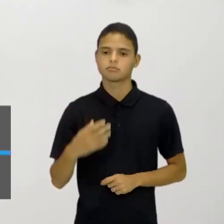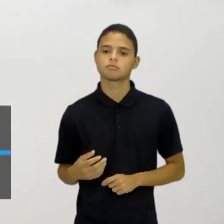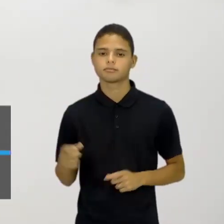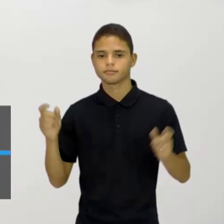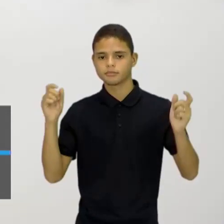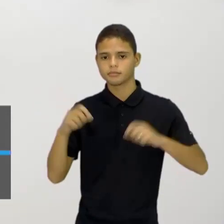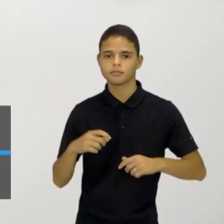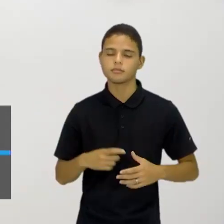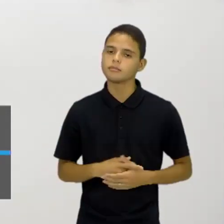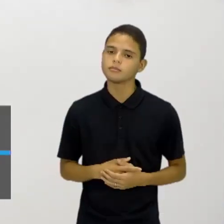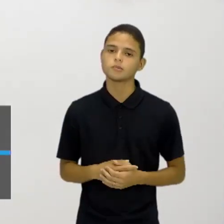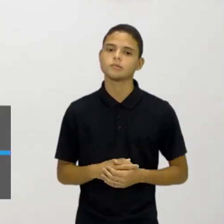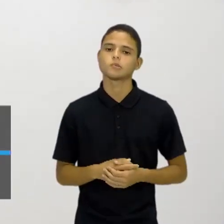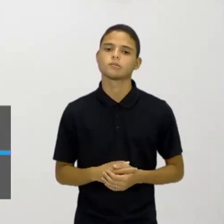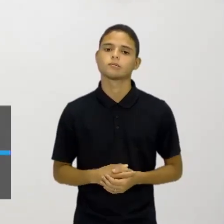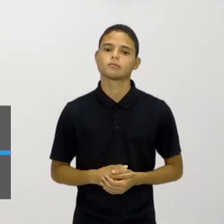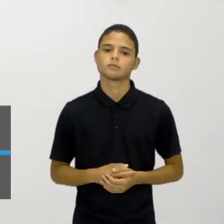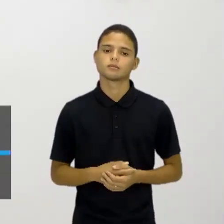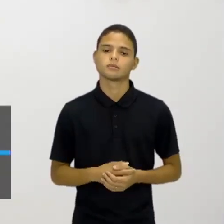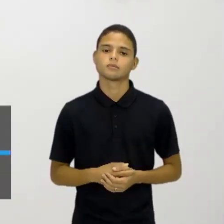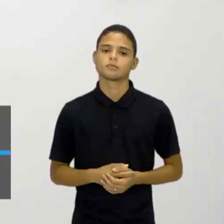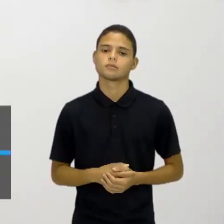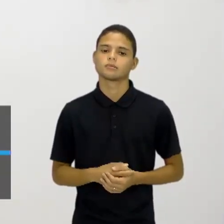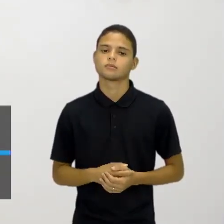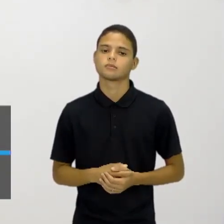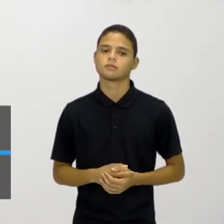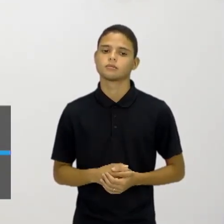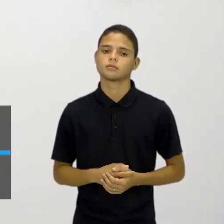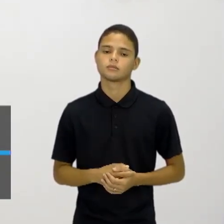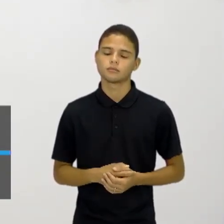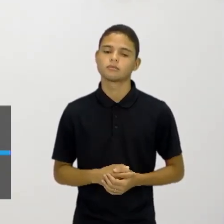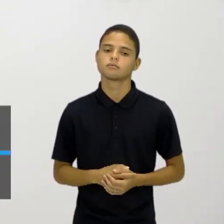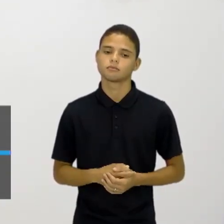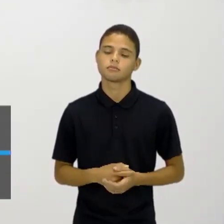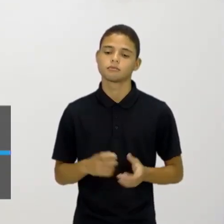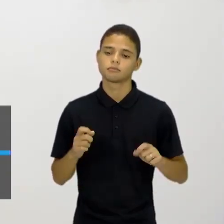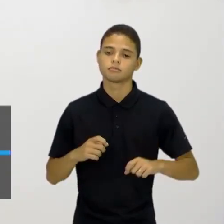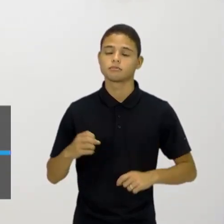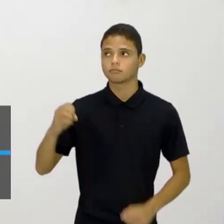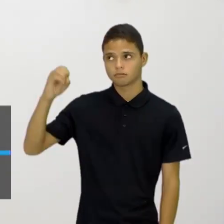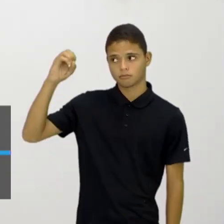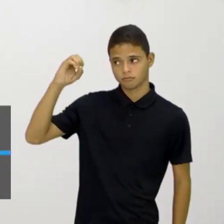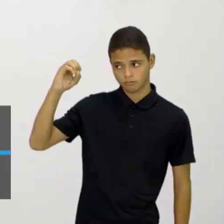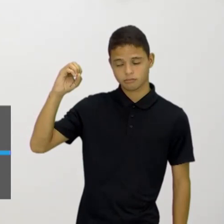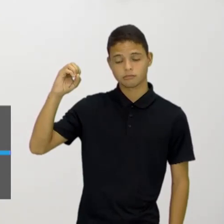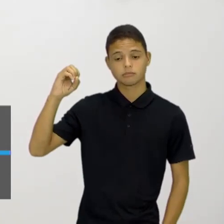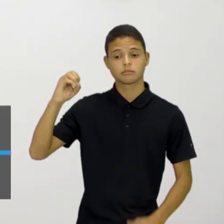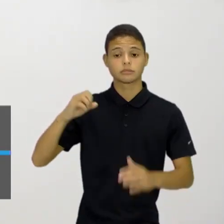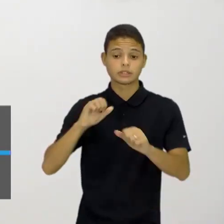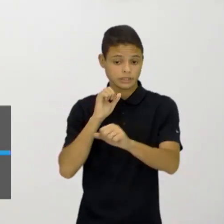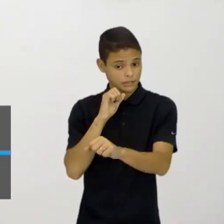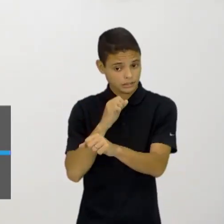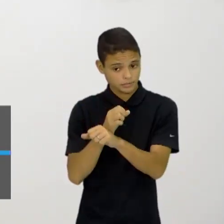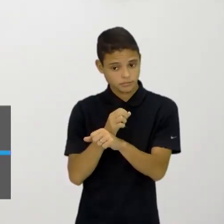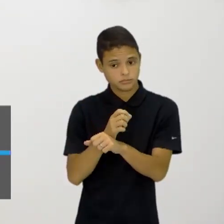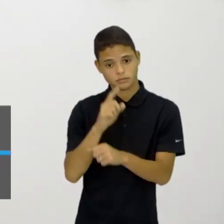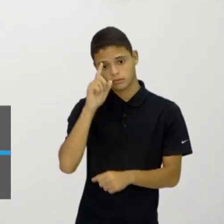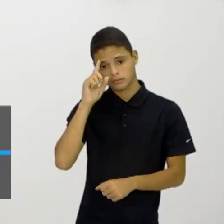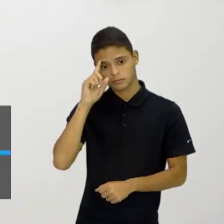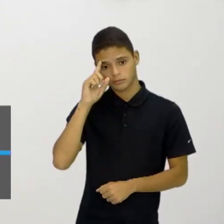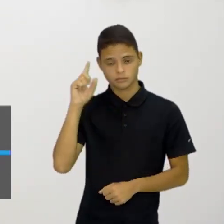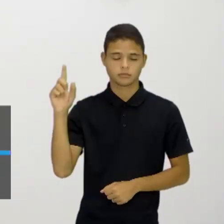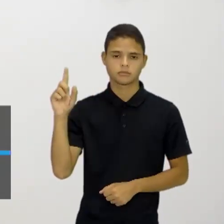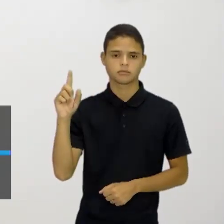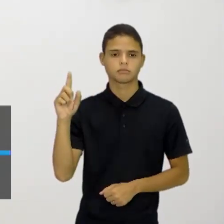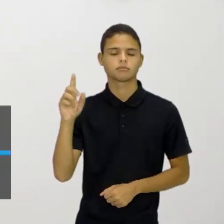astronômica interessante né você pode ver que a lua ela tá num determinado o ponto ali no durante o dia lua